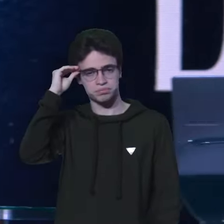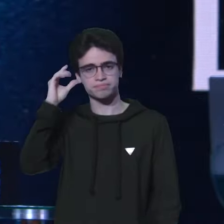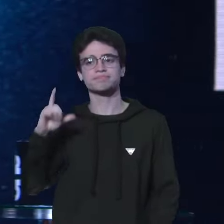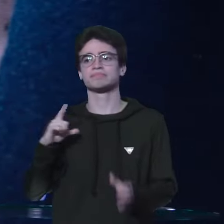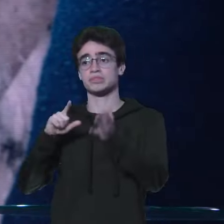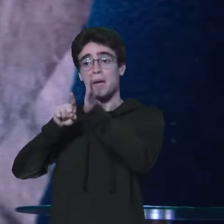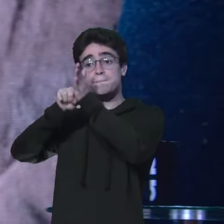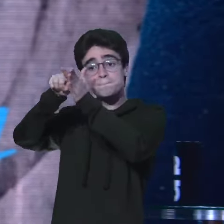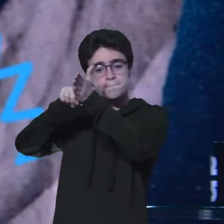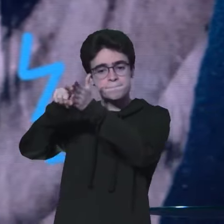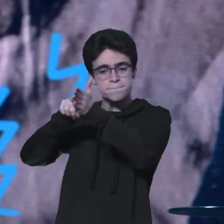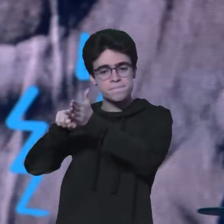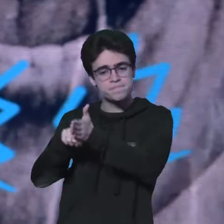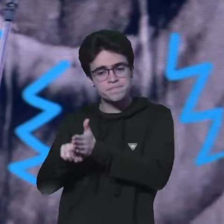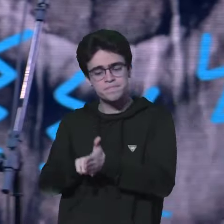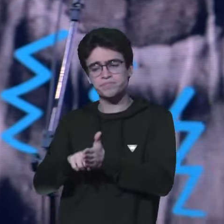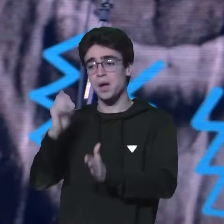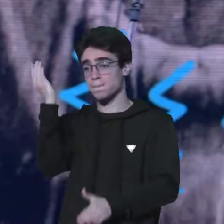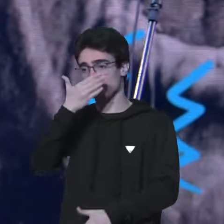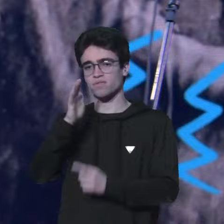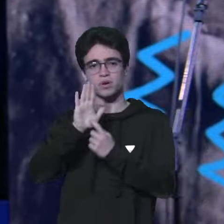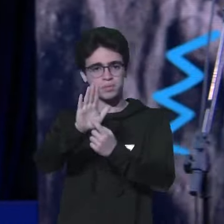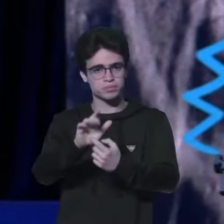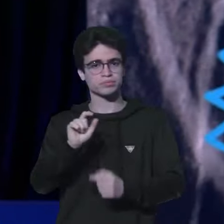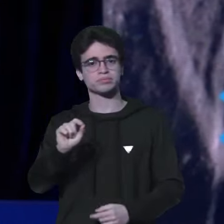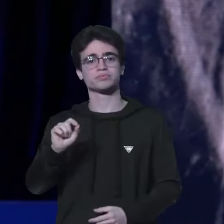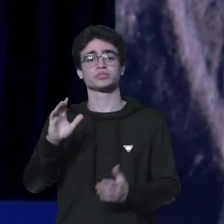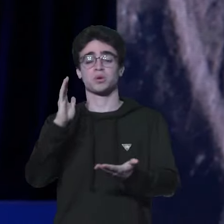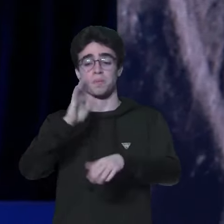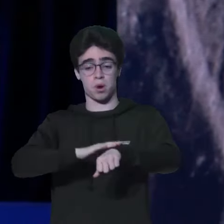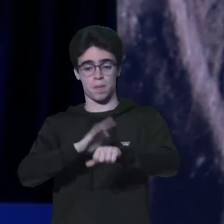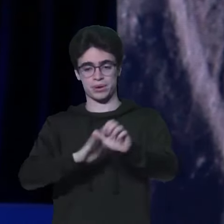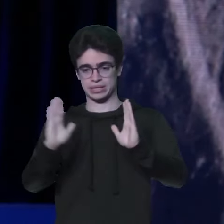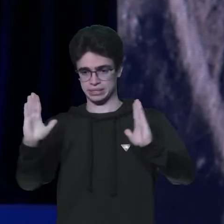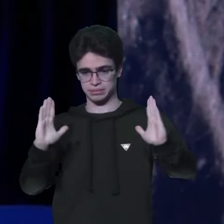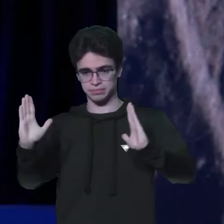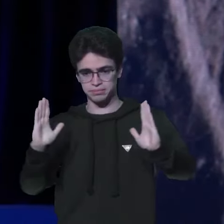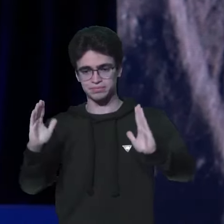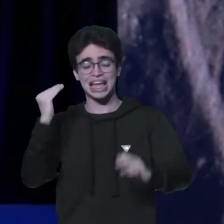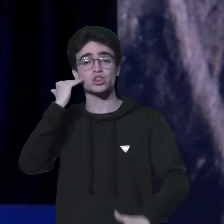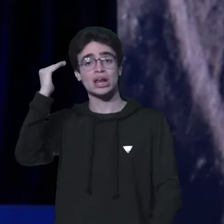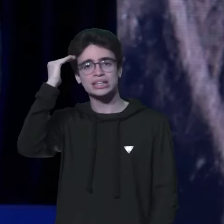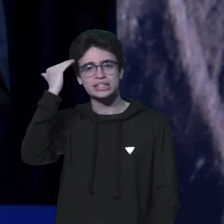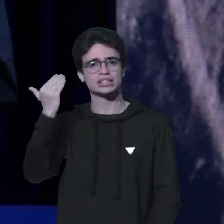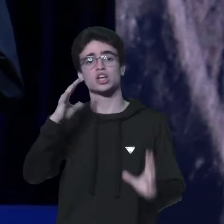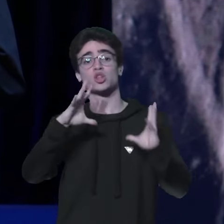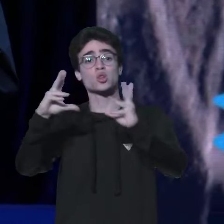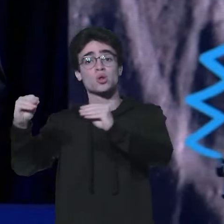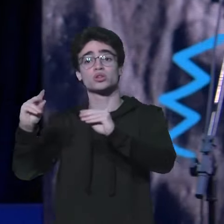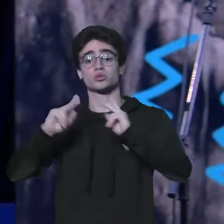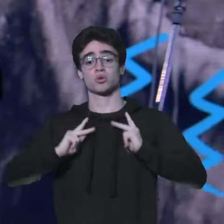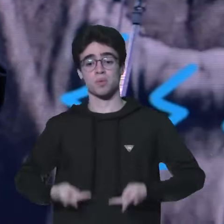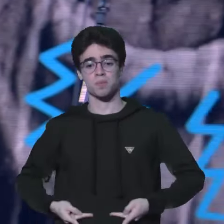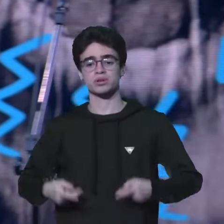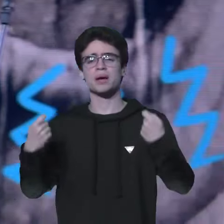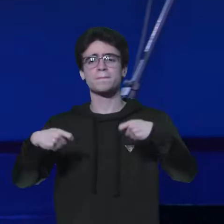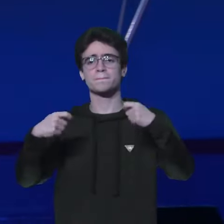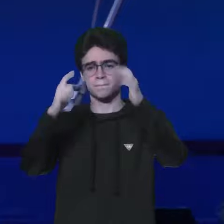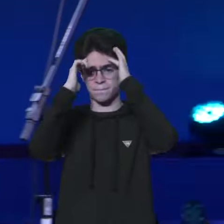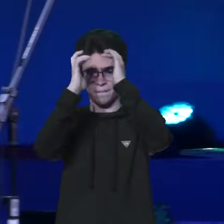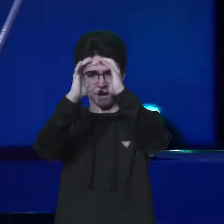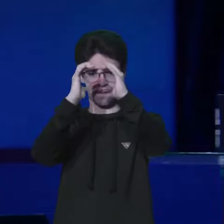Pesquisas dizem que o adolescente, na época da adolescência, todo ser humano tem mais necessidade de um